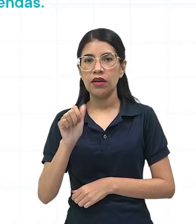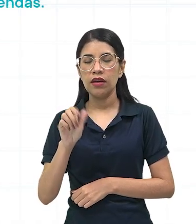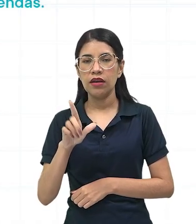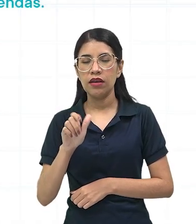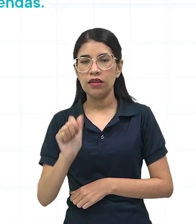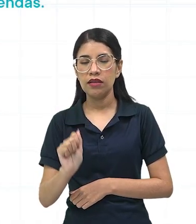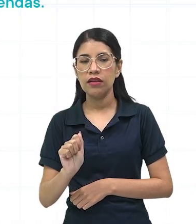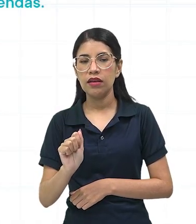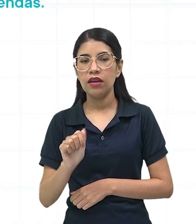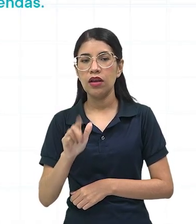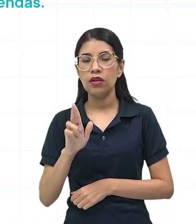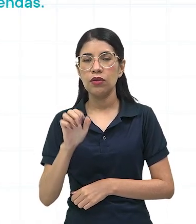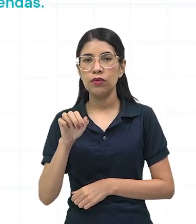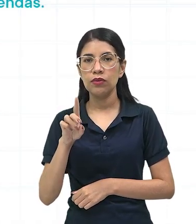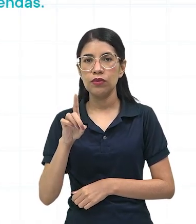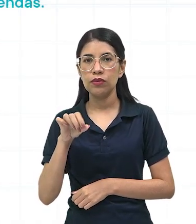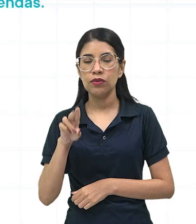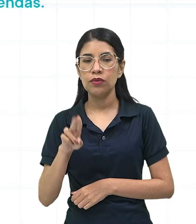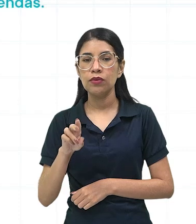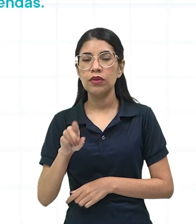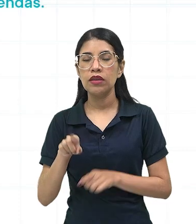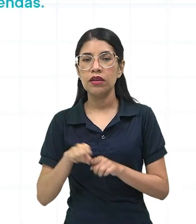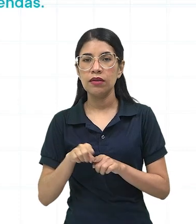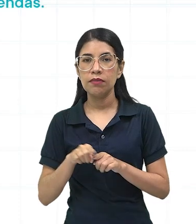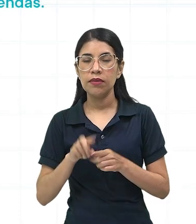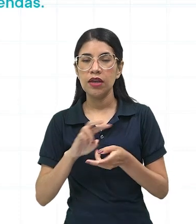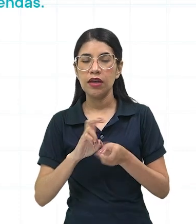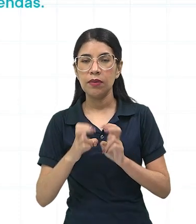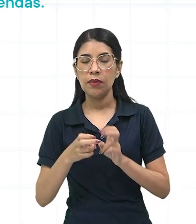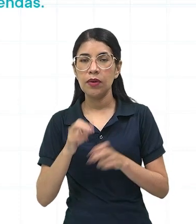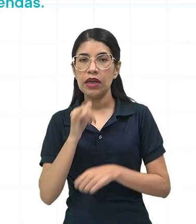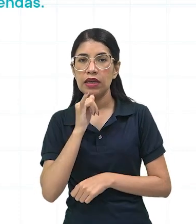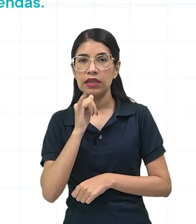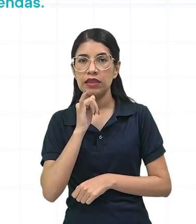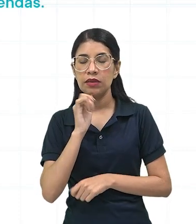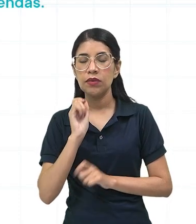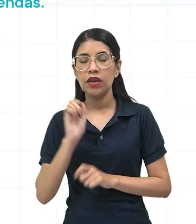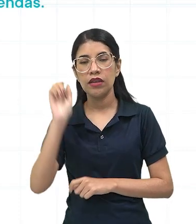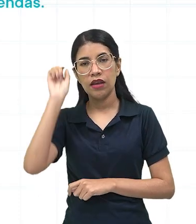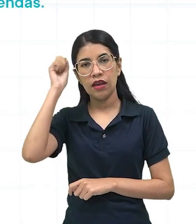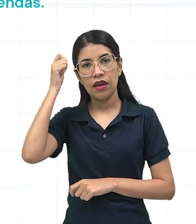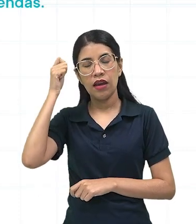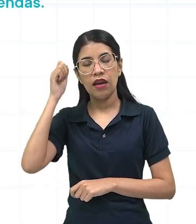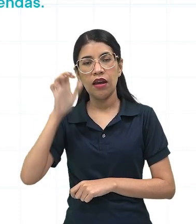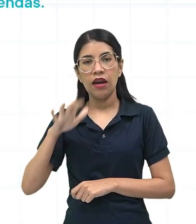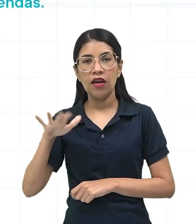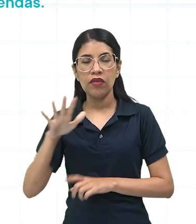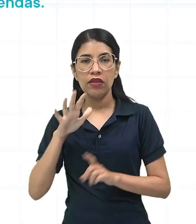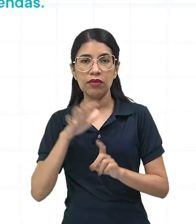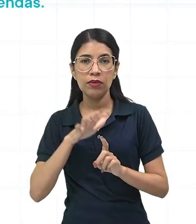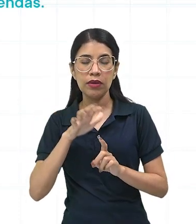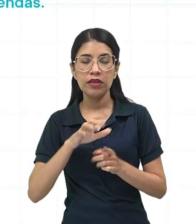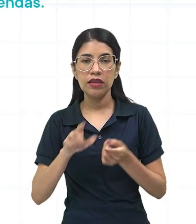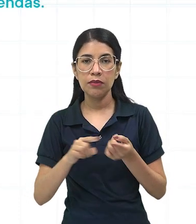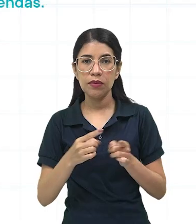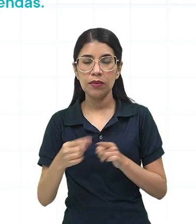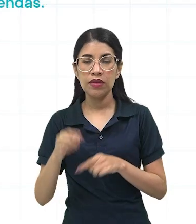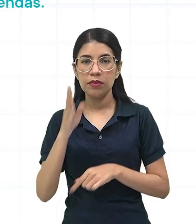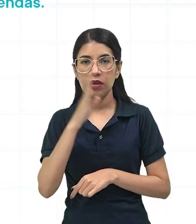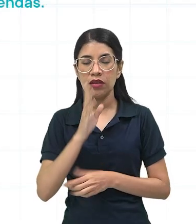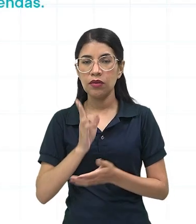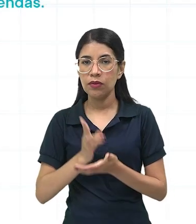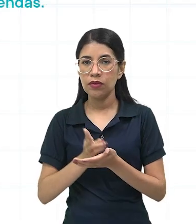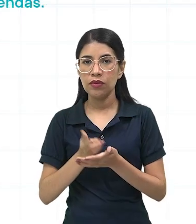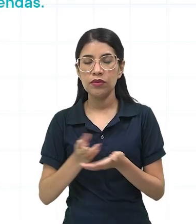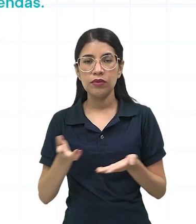a capoeira são exemplos da influência africana na música brasileira que